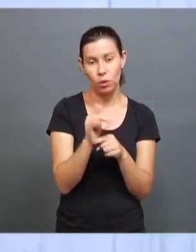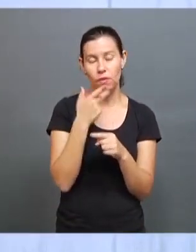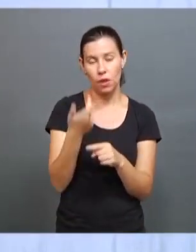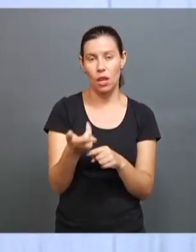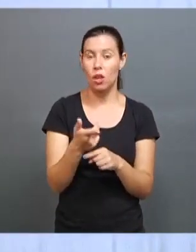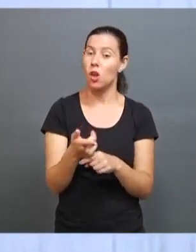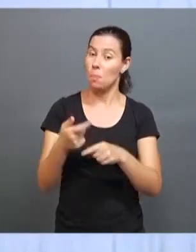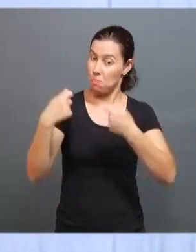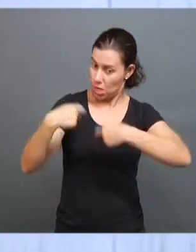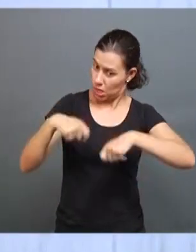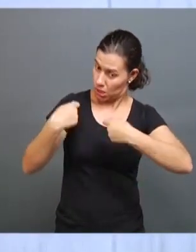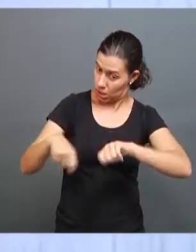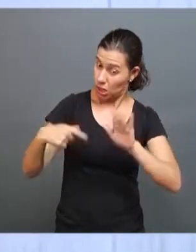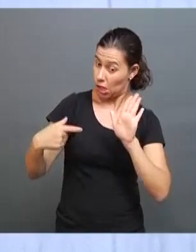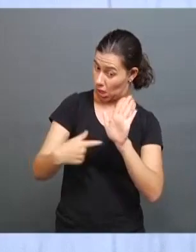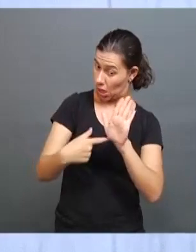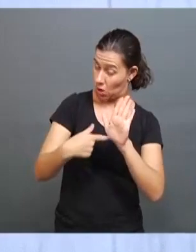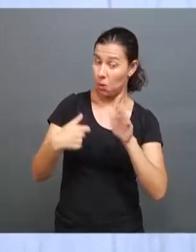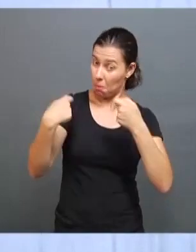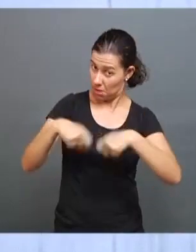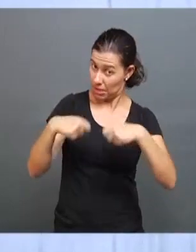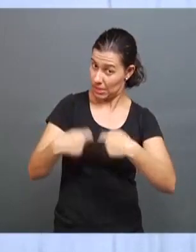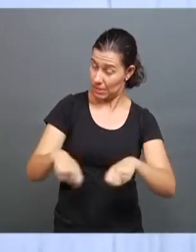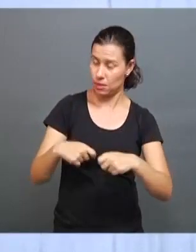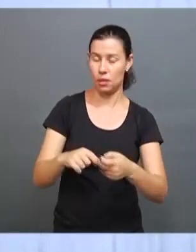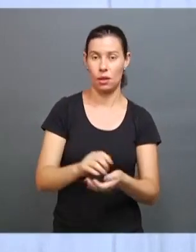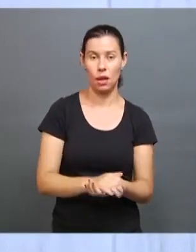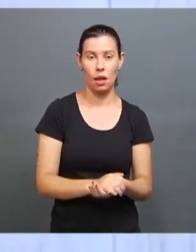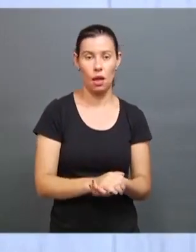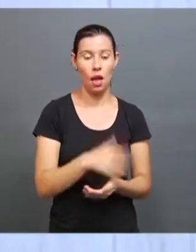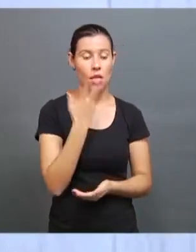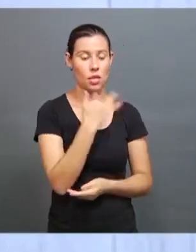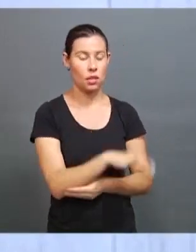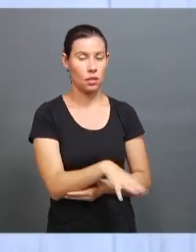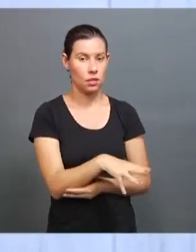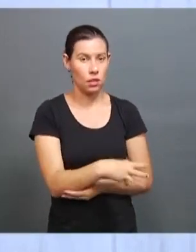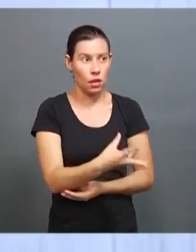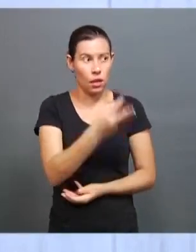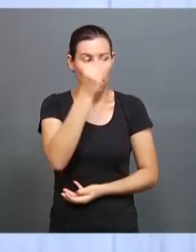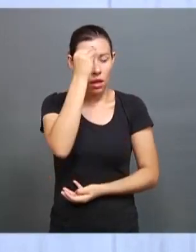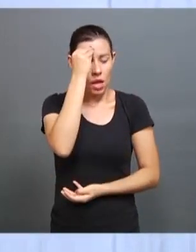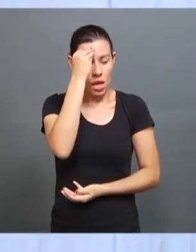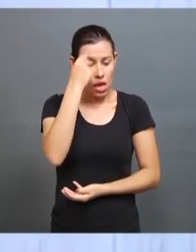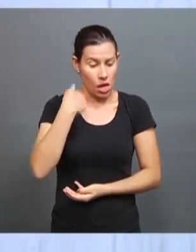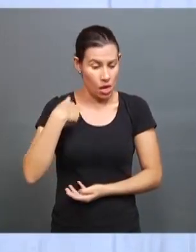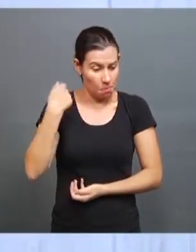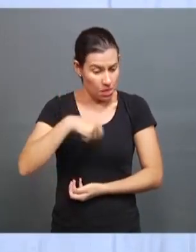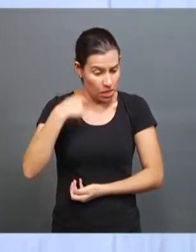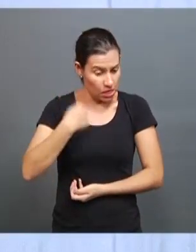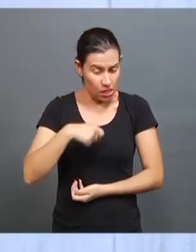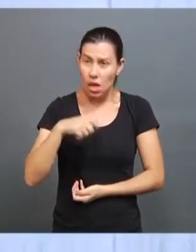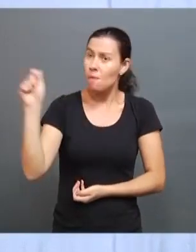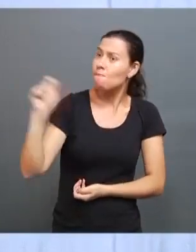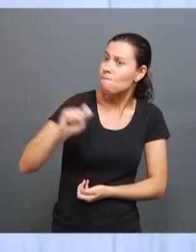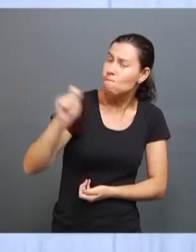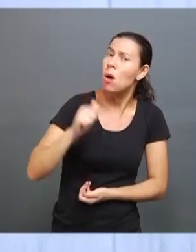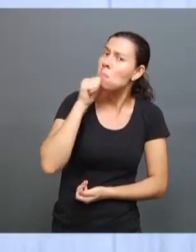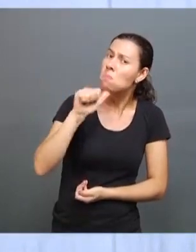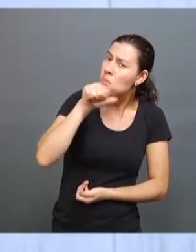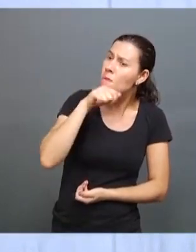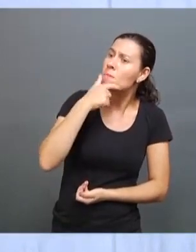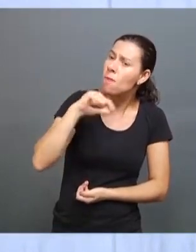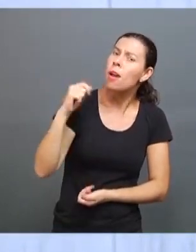precisar ter. E aí a primeira oportunidade de pedir e querer esse objeto, né? a mãe vai, o pai vai querer comprar para ele, né?